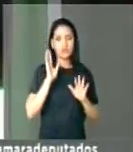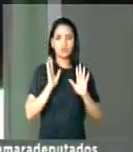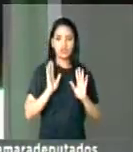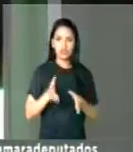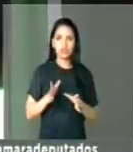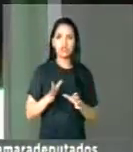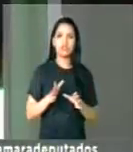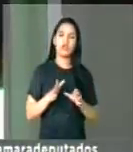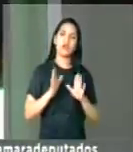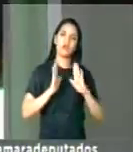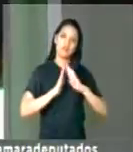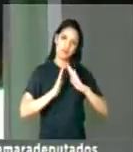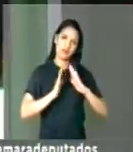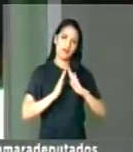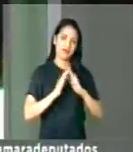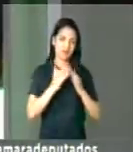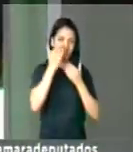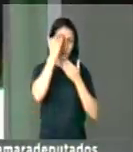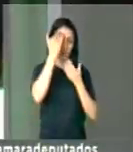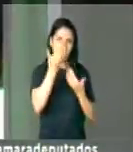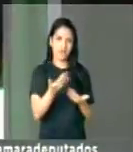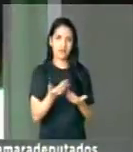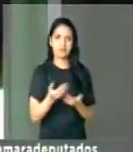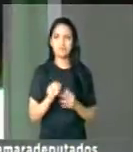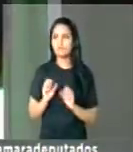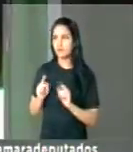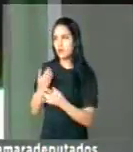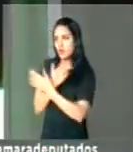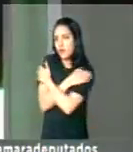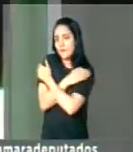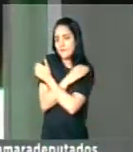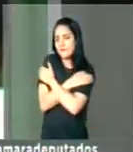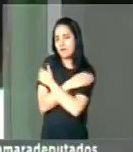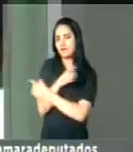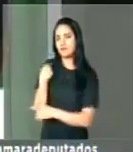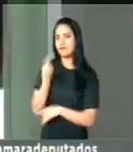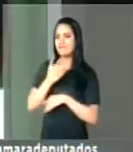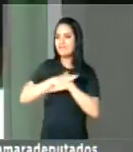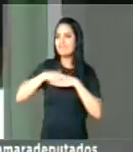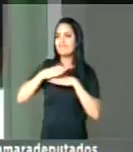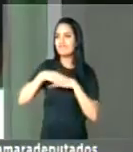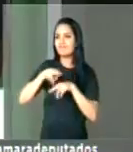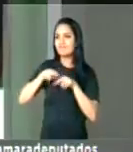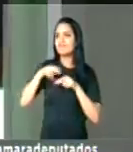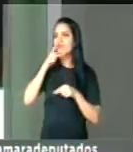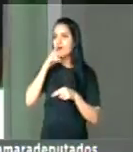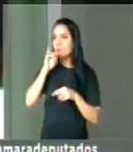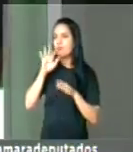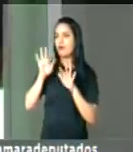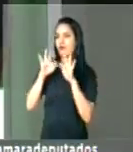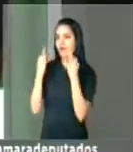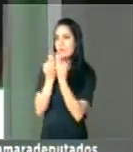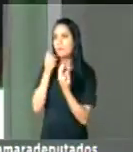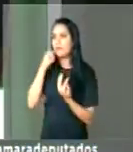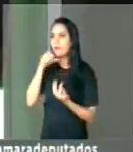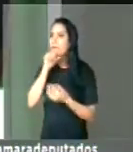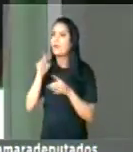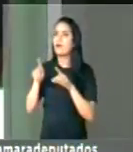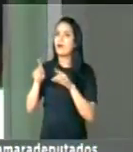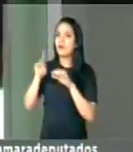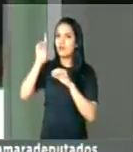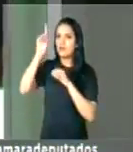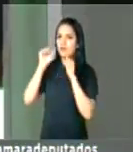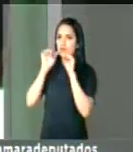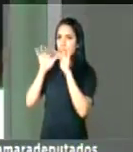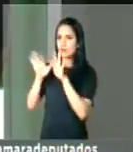alta. Muito obrigada, senhor presidente. Tá. Manda um abraço para ele, que a gente tem um carinho, um apreço muito grande pelo seu pai, pela sua mãe, pela sua família. Tá? Que Deus abençoe